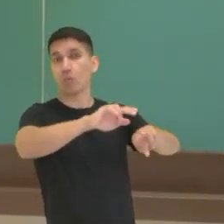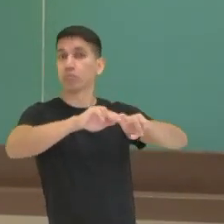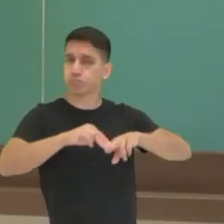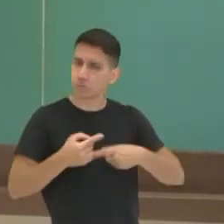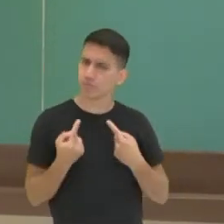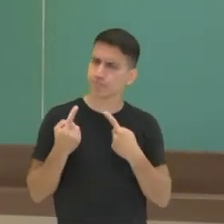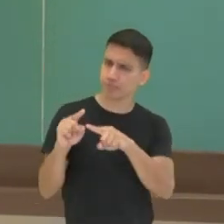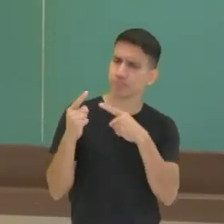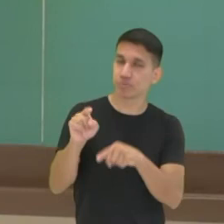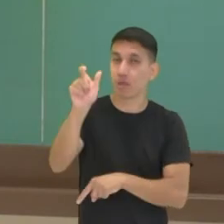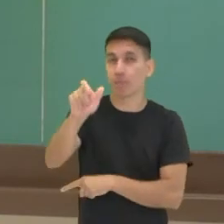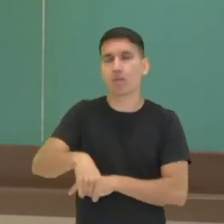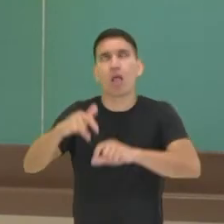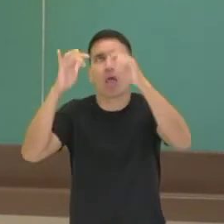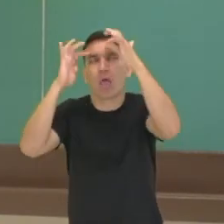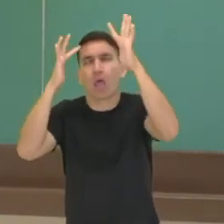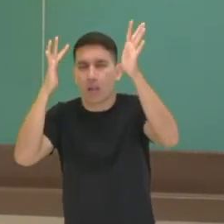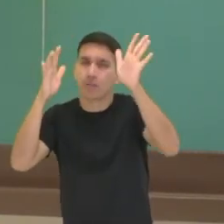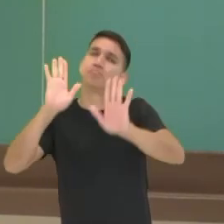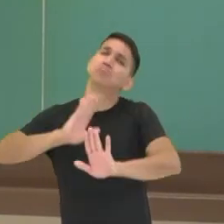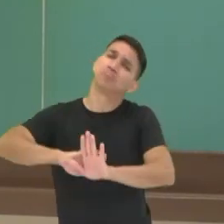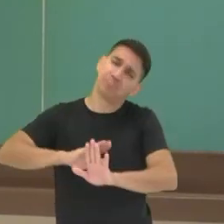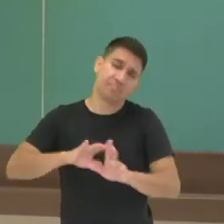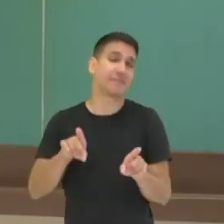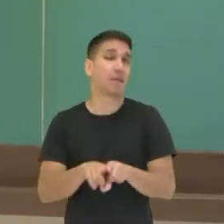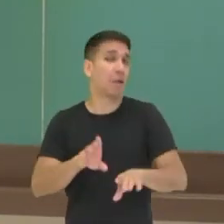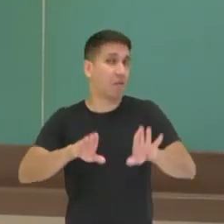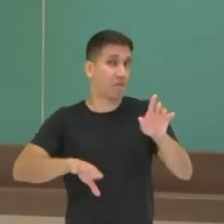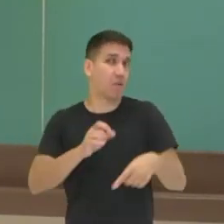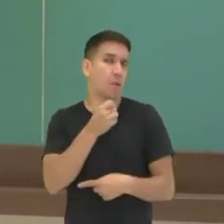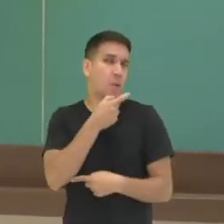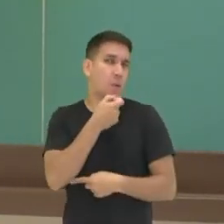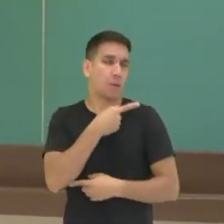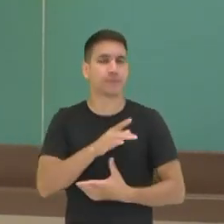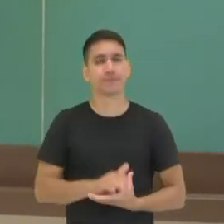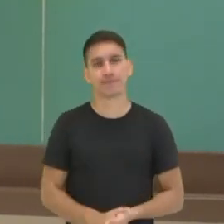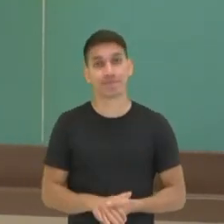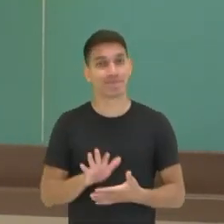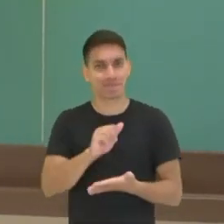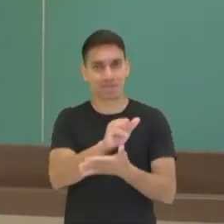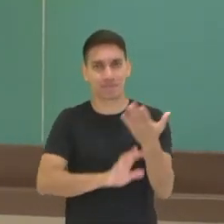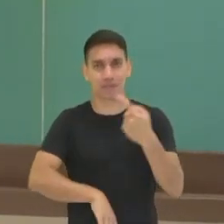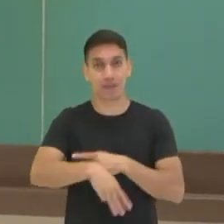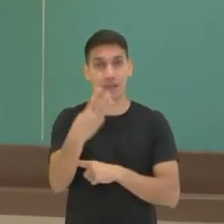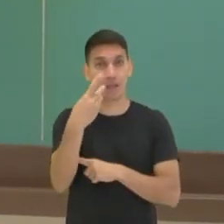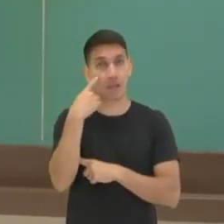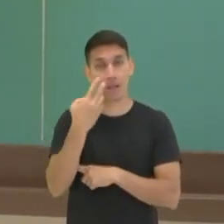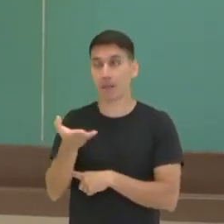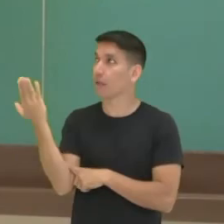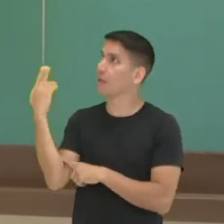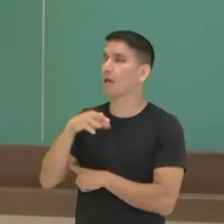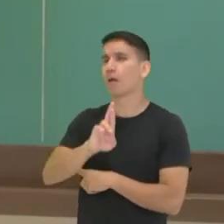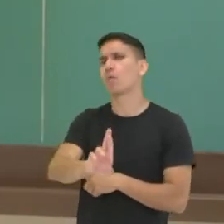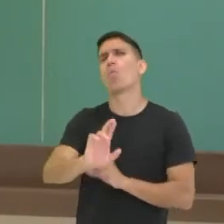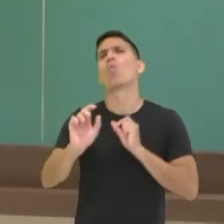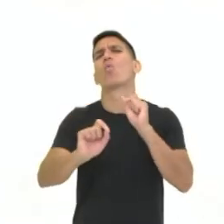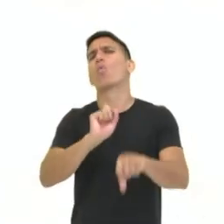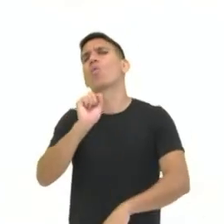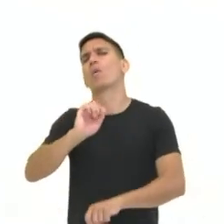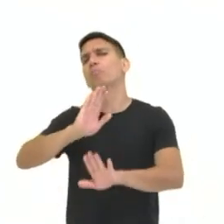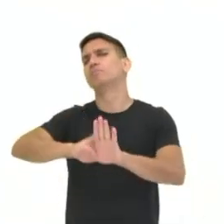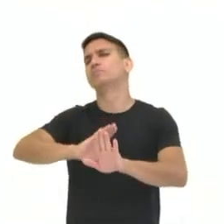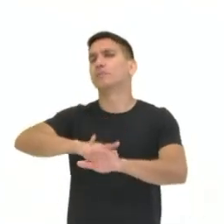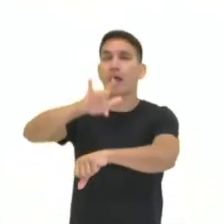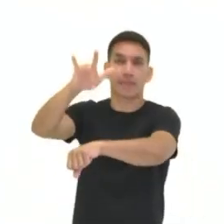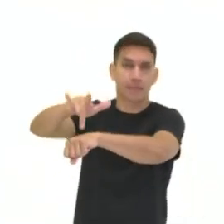provocando uma reflexão e o humor, certo? Então vamos para a nossa terceira atividade, né? Vocês vão responder qual a ironia apresentada